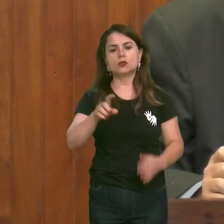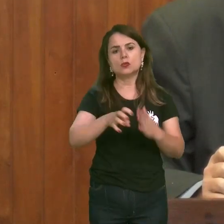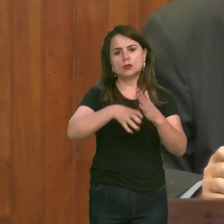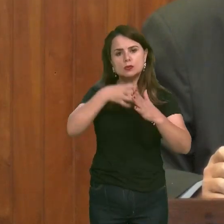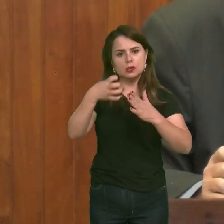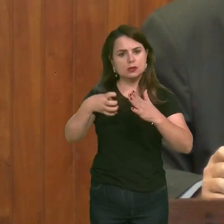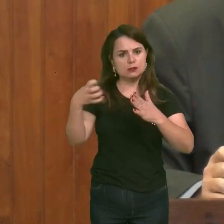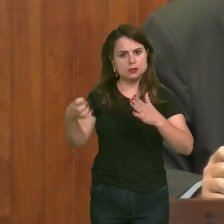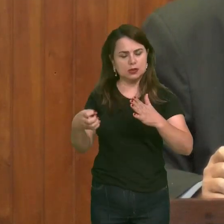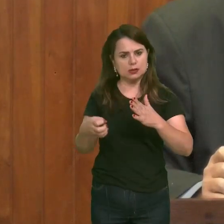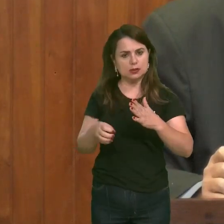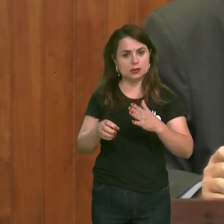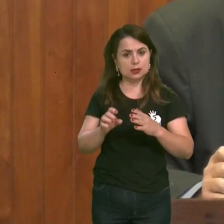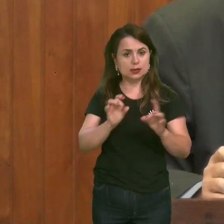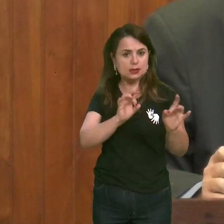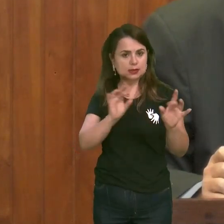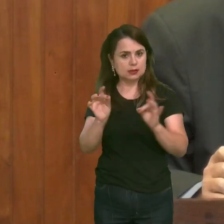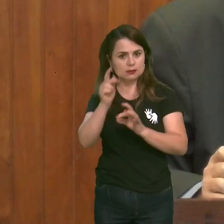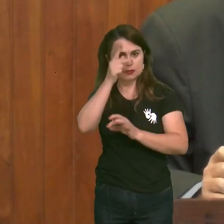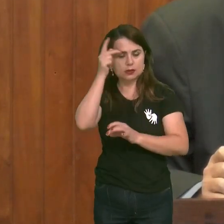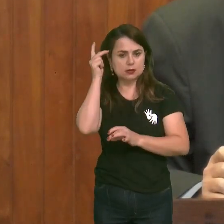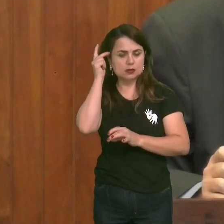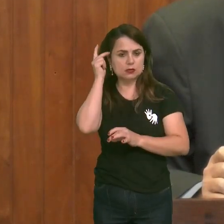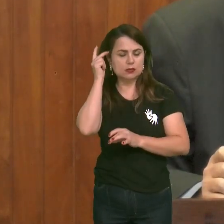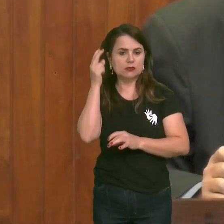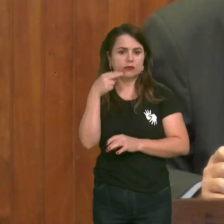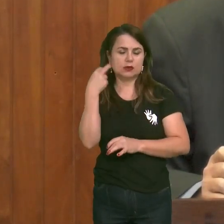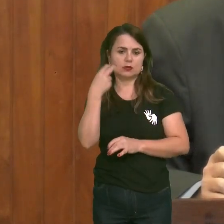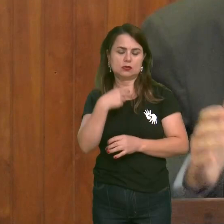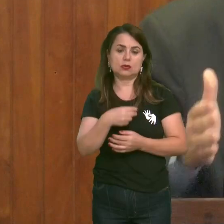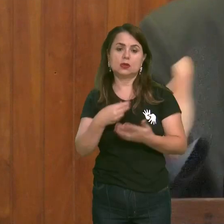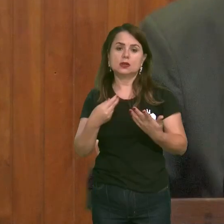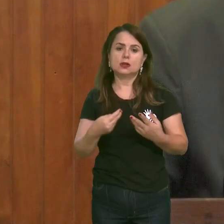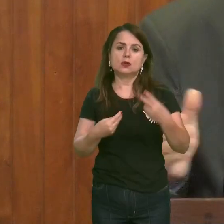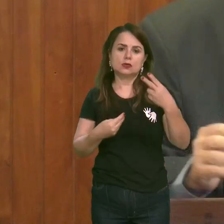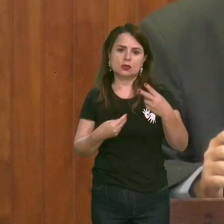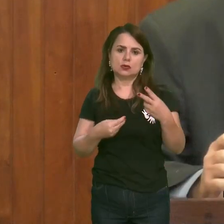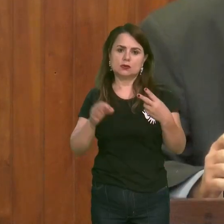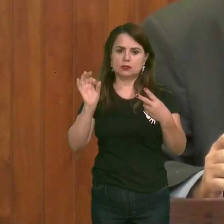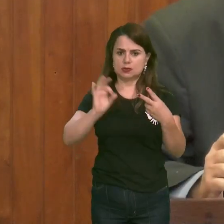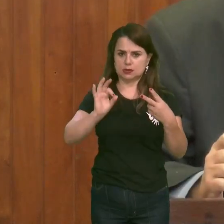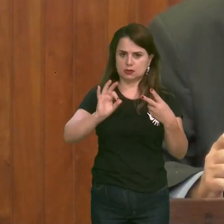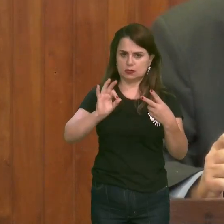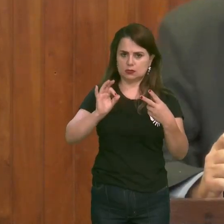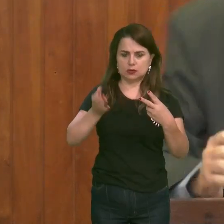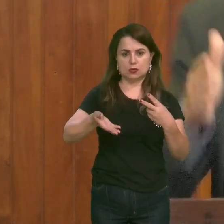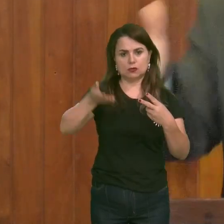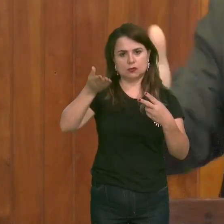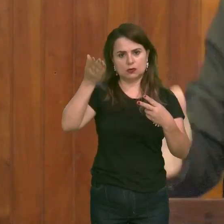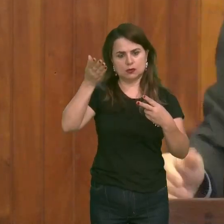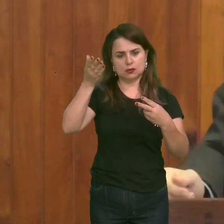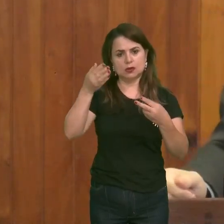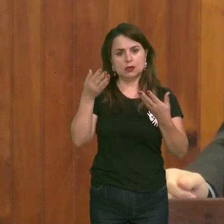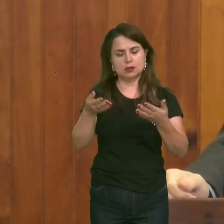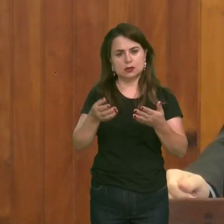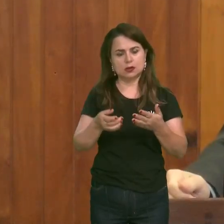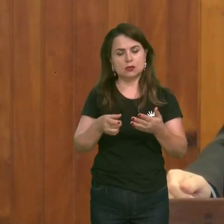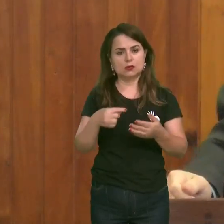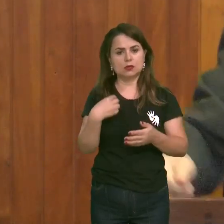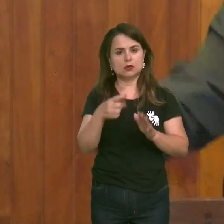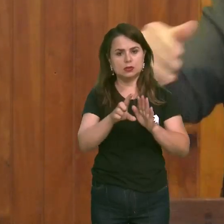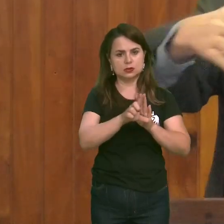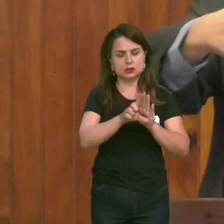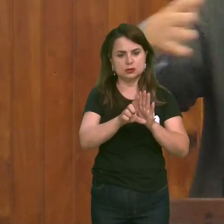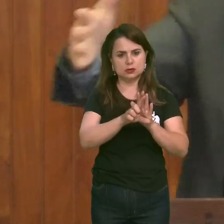normalmente para cada vereador que serão 200% de aumento de um ano para o outro e aí sim Nós faremos uma legislação com emendas